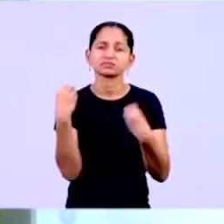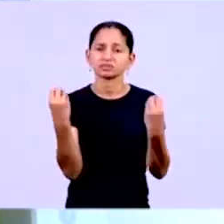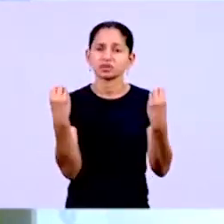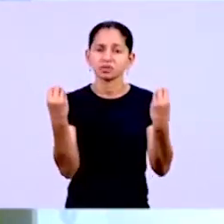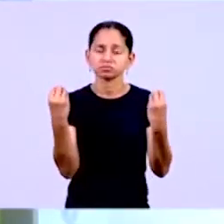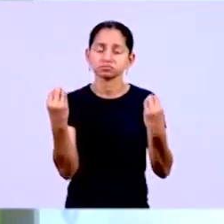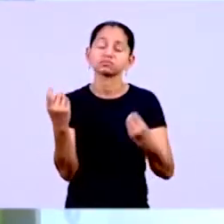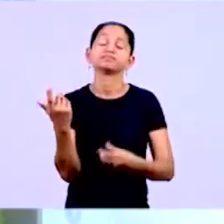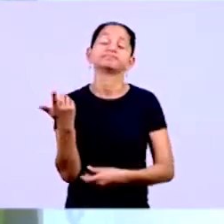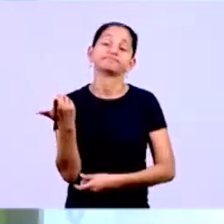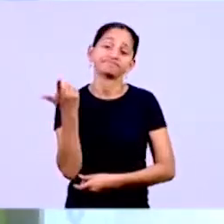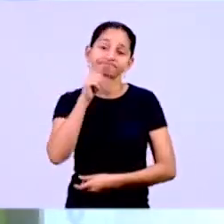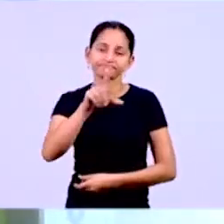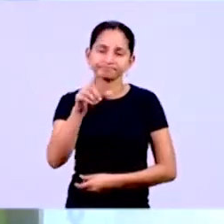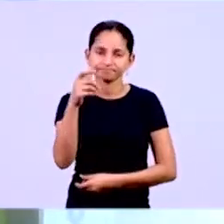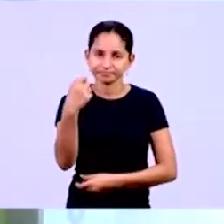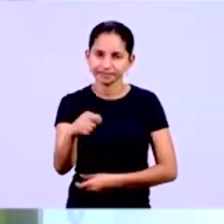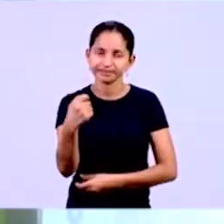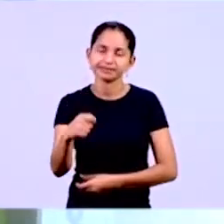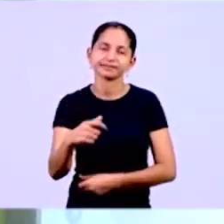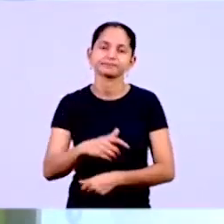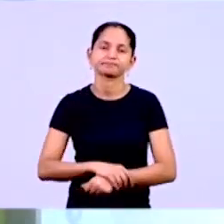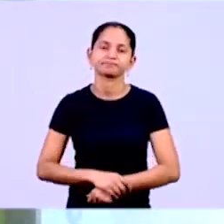né? Quantas